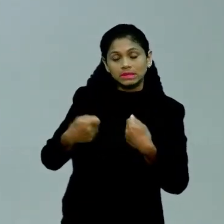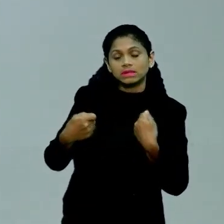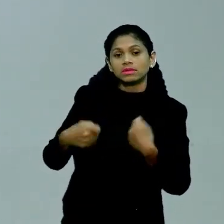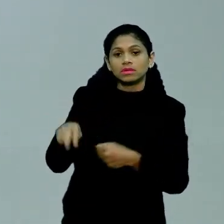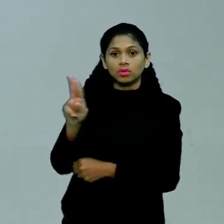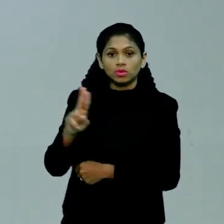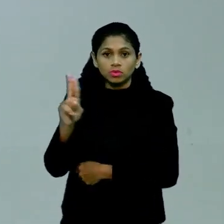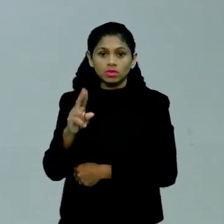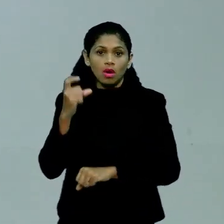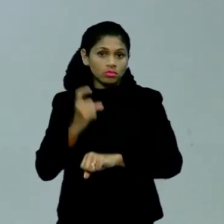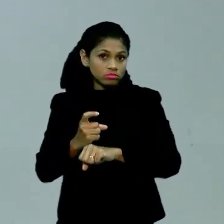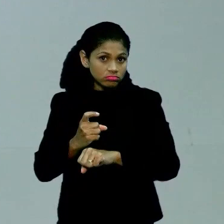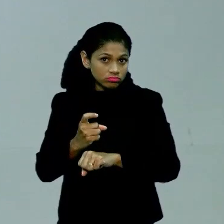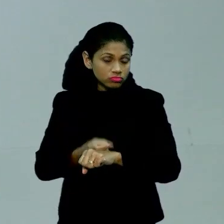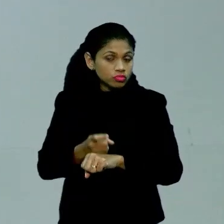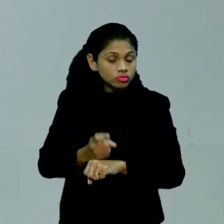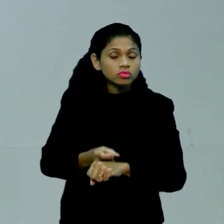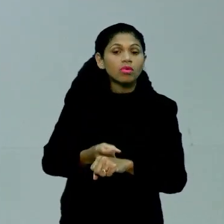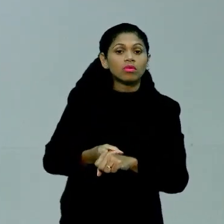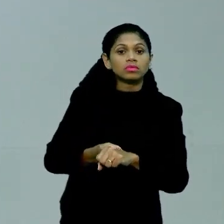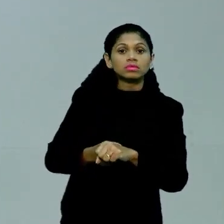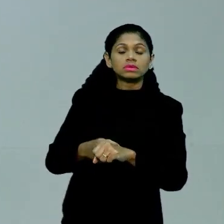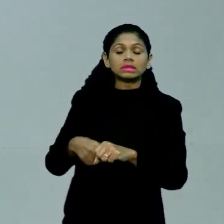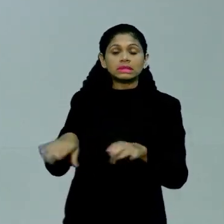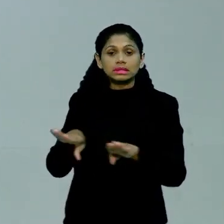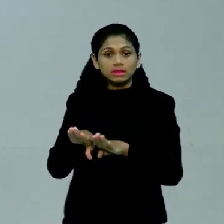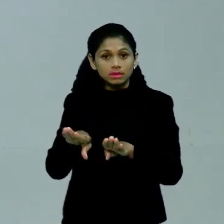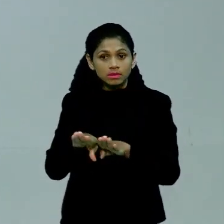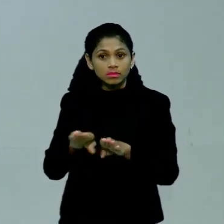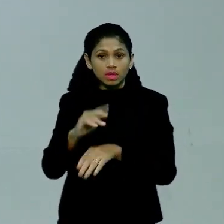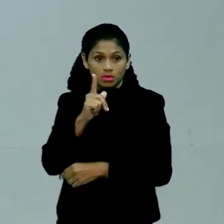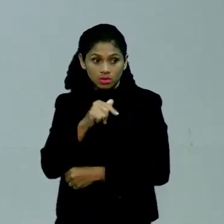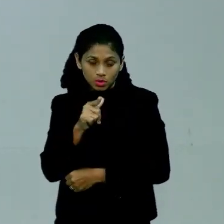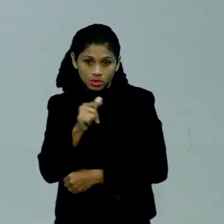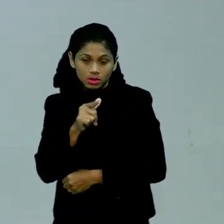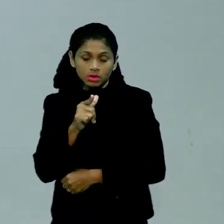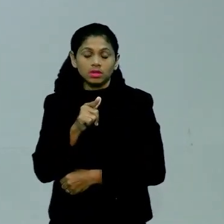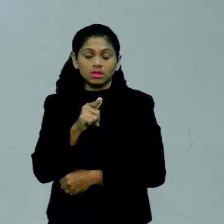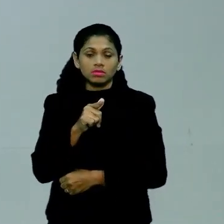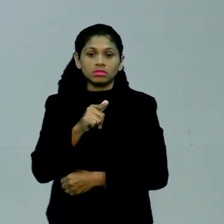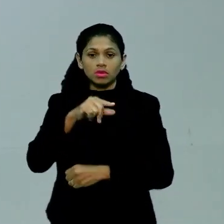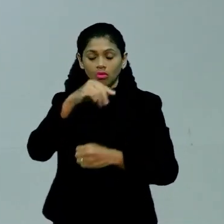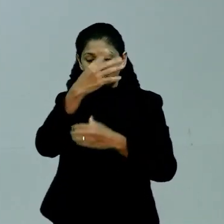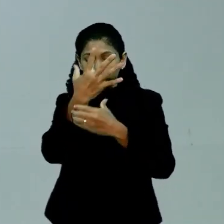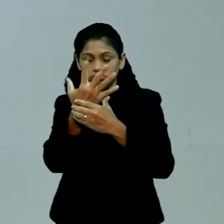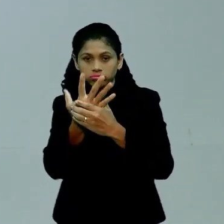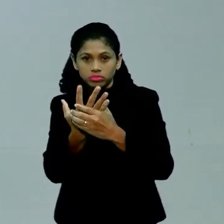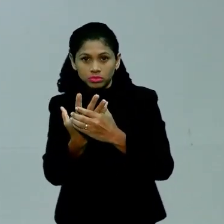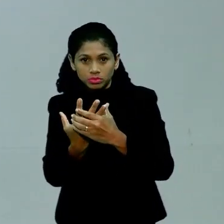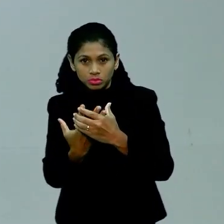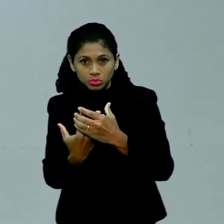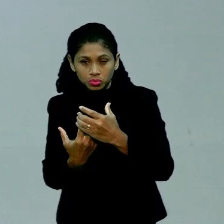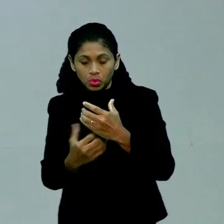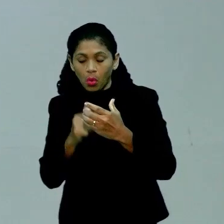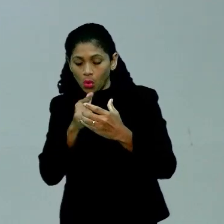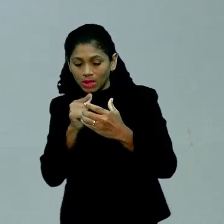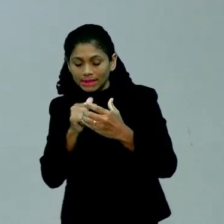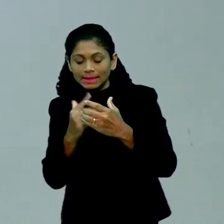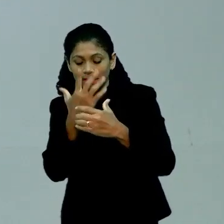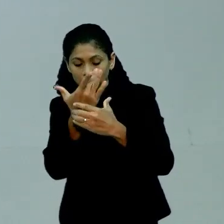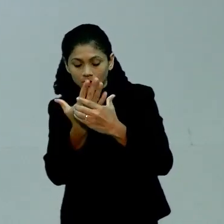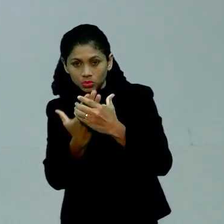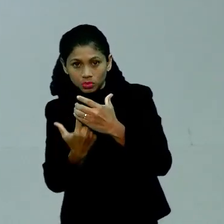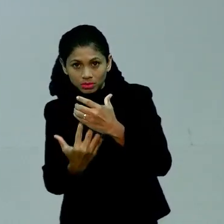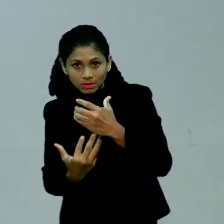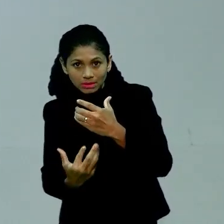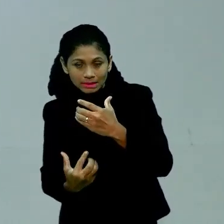fase líquida passa pelo filtro e a fase sólida fica retida nesse filtro. Esse processo é